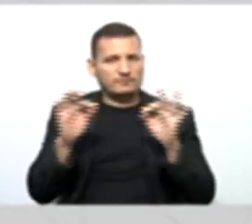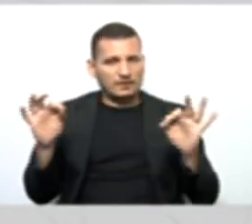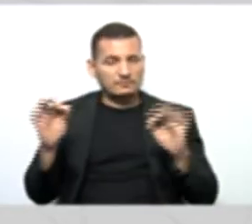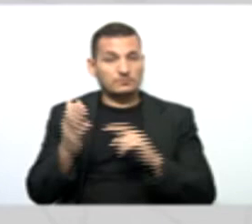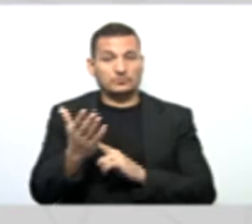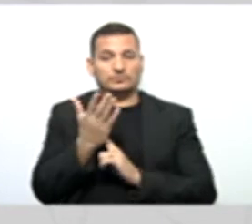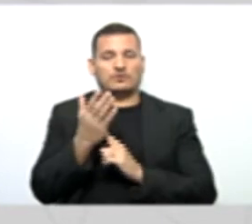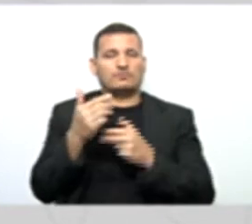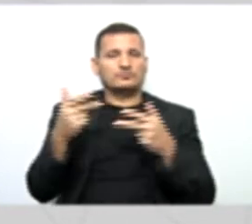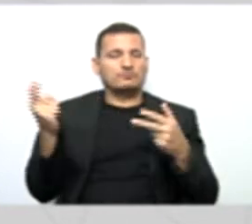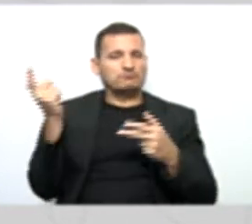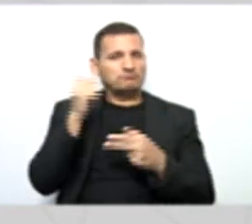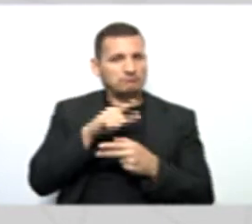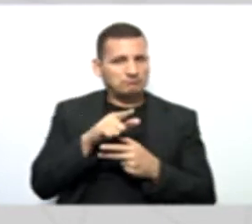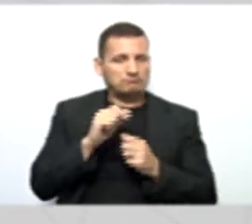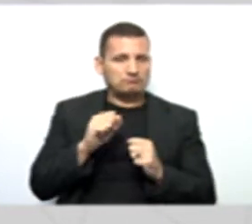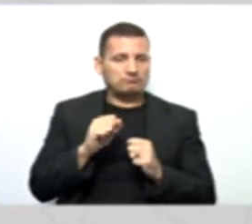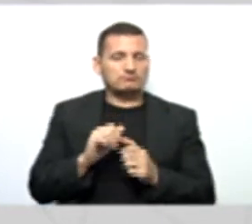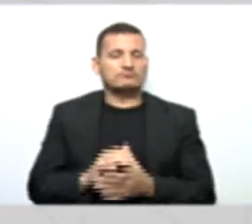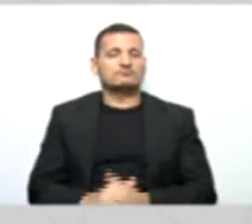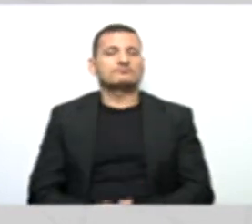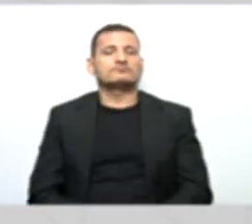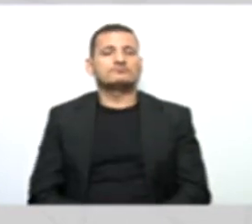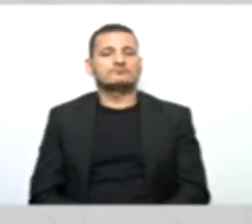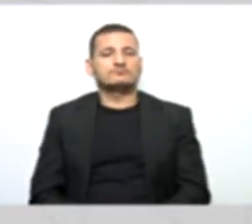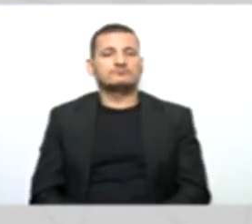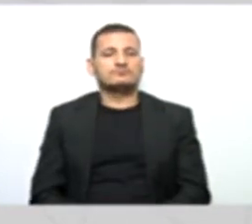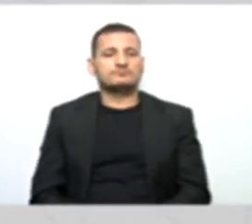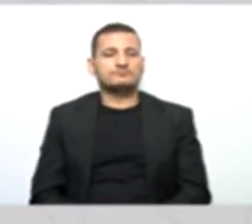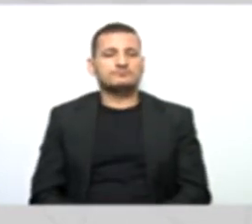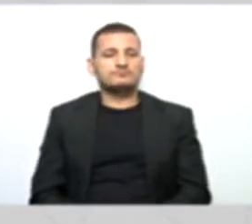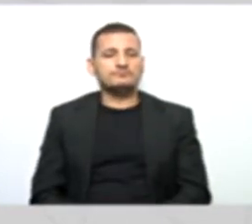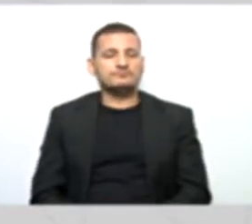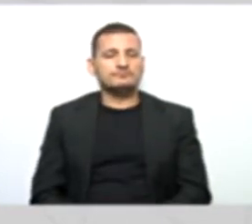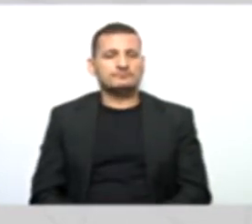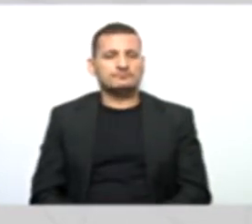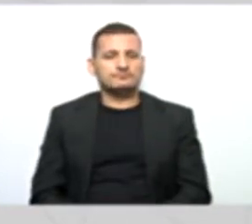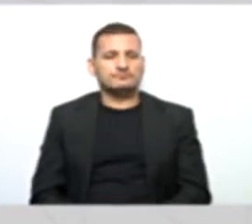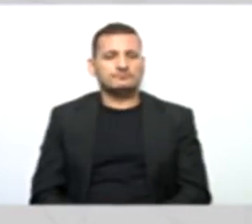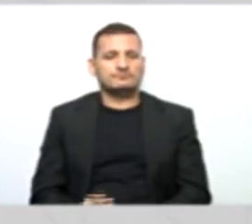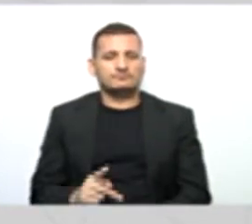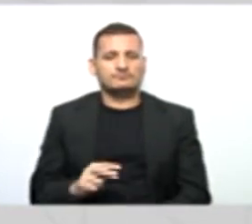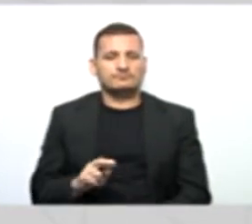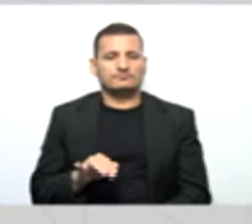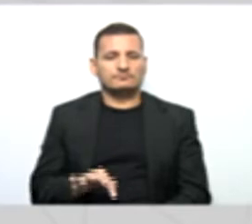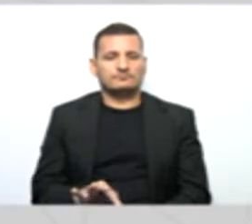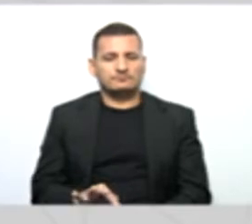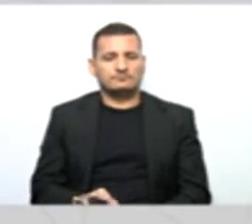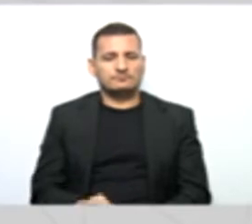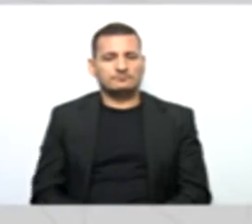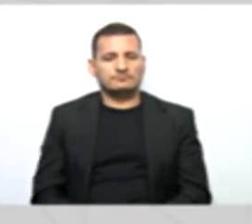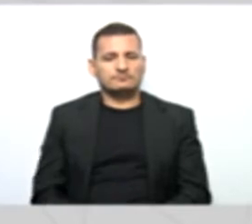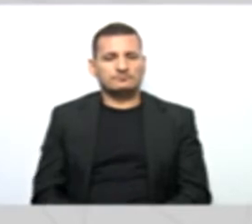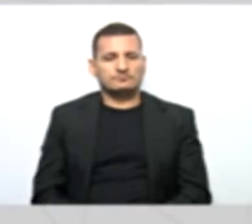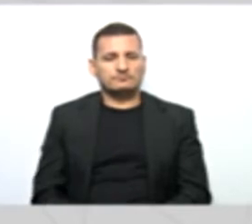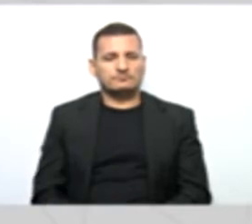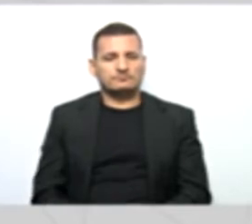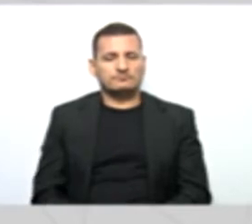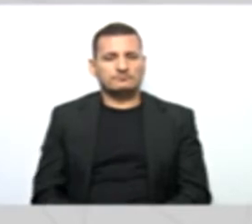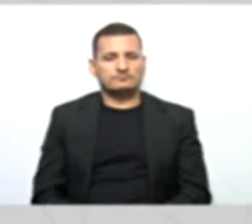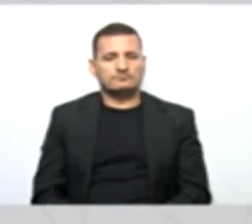criado com sucesso? Pode colocar sem problema nenhum. Aqui, ó, na mesma indentação que você criou